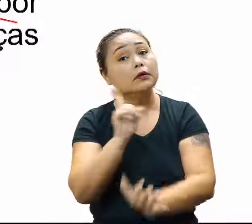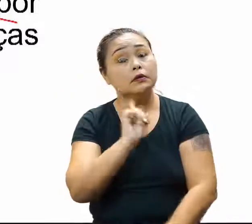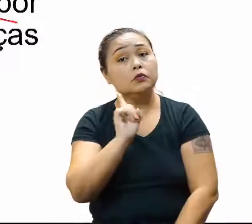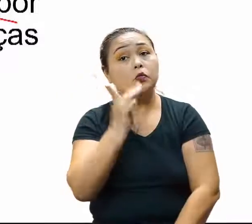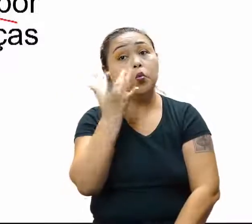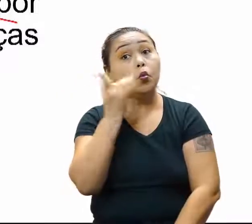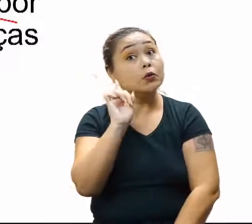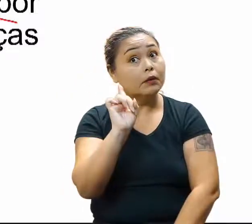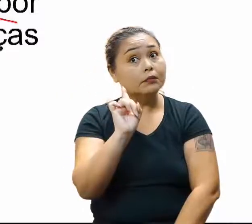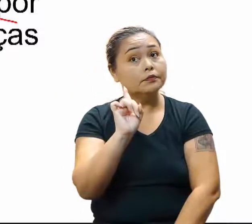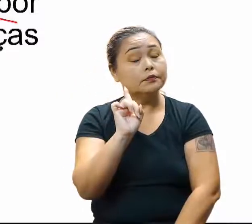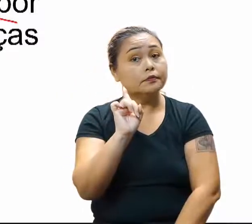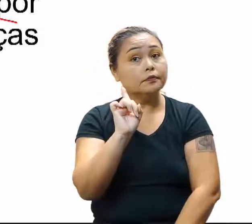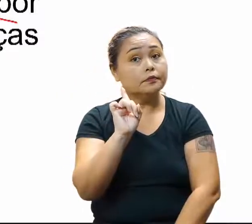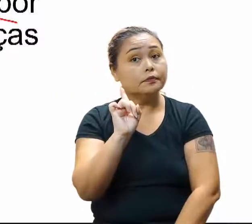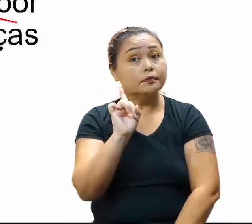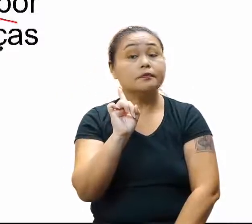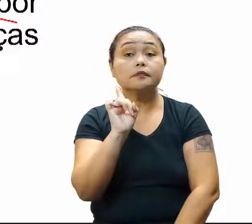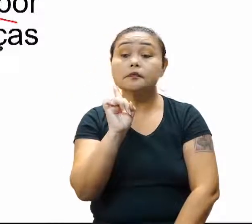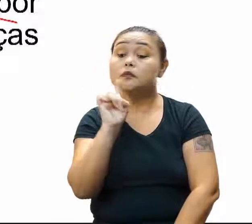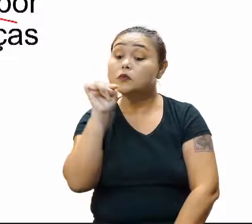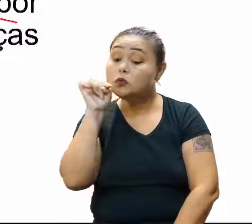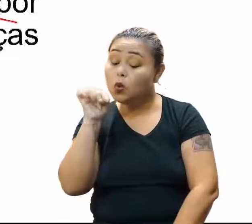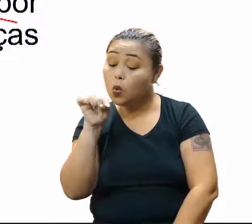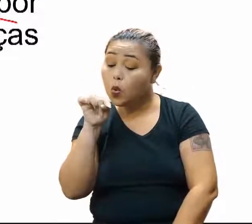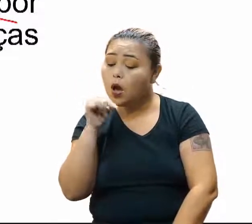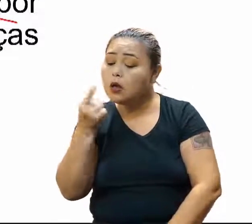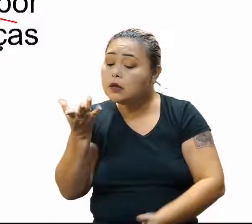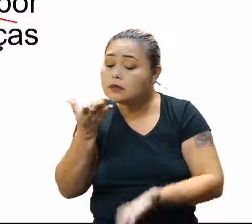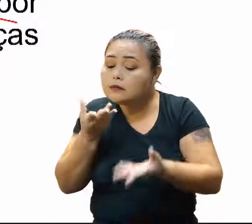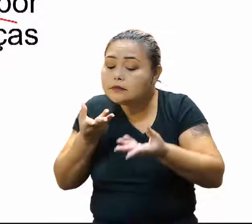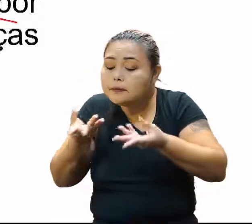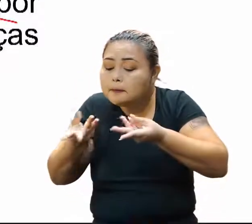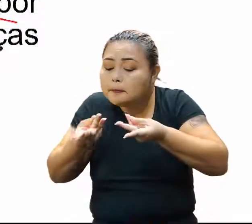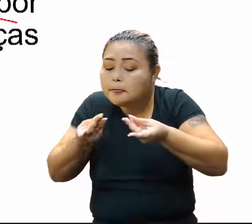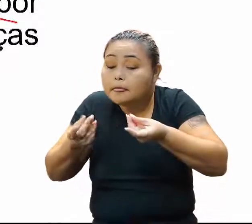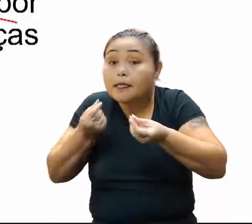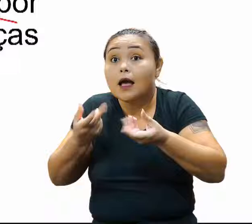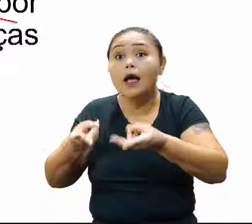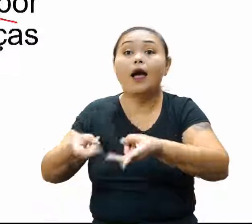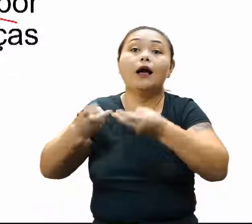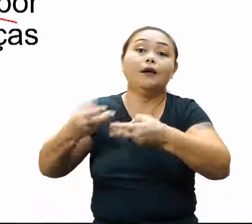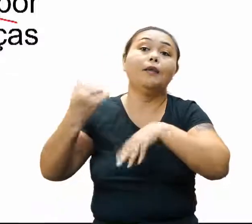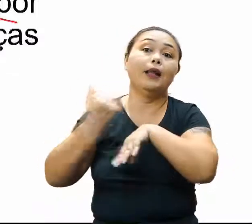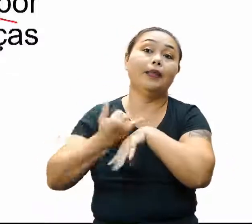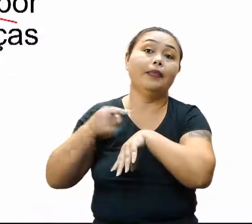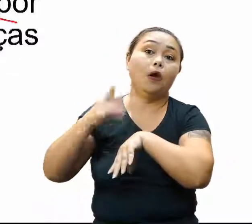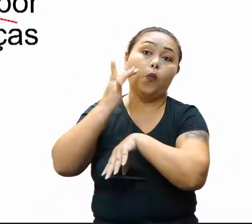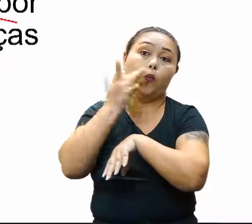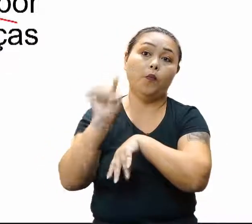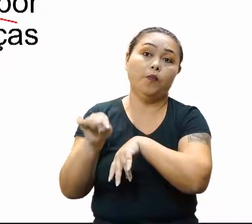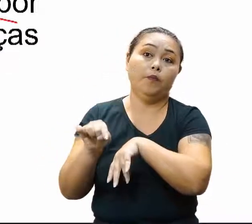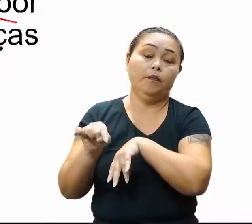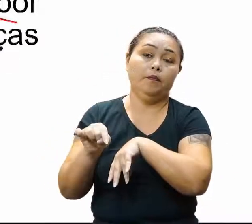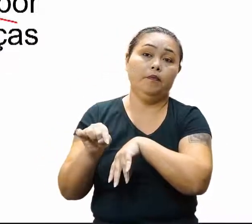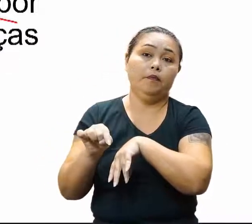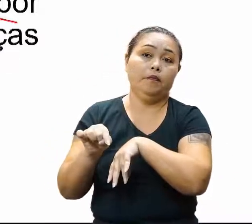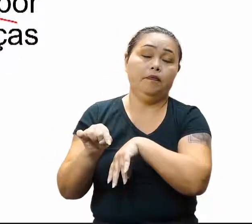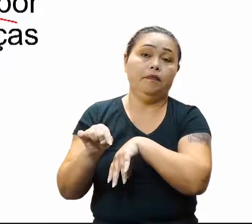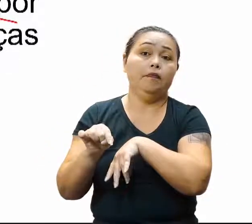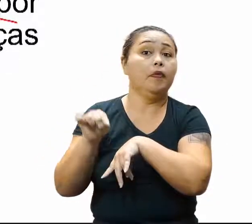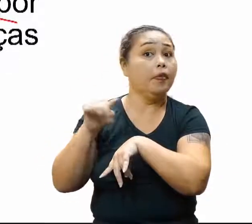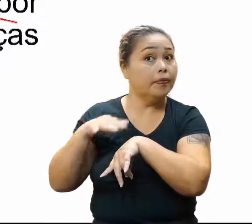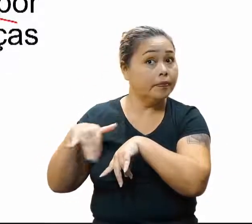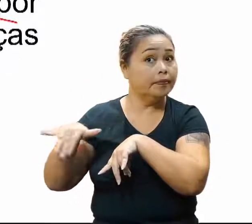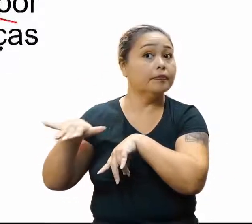acabando. Está acabando a habilidade de explorar o metal. E exploração essa